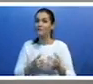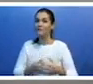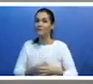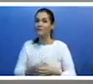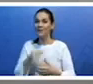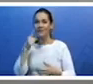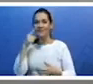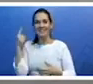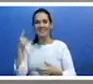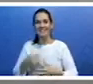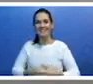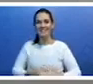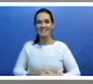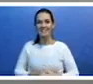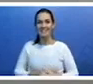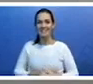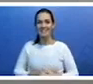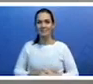Vamos lá?